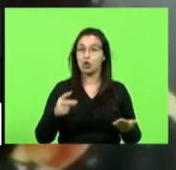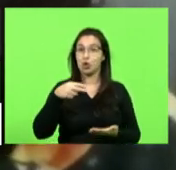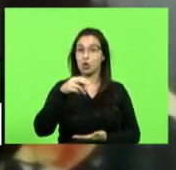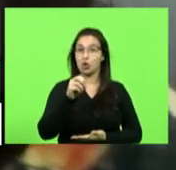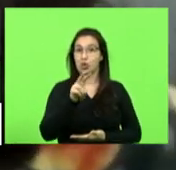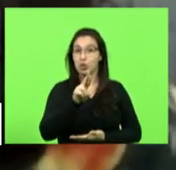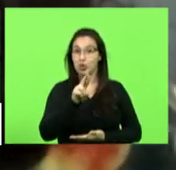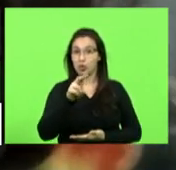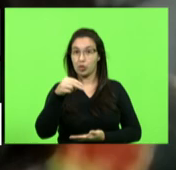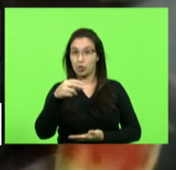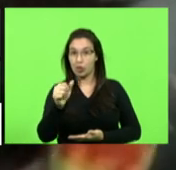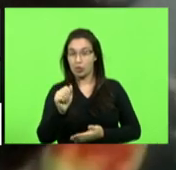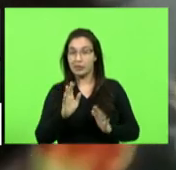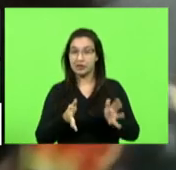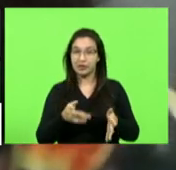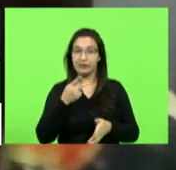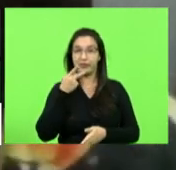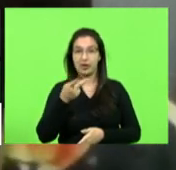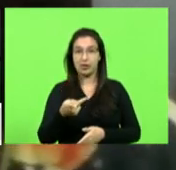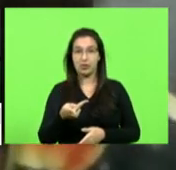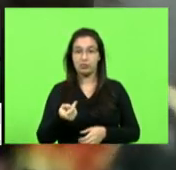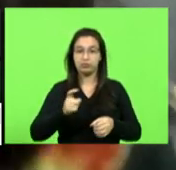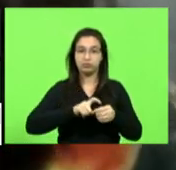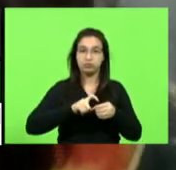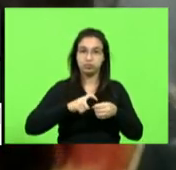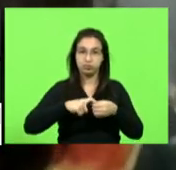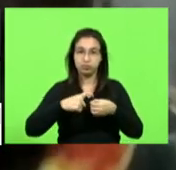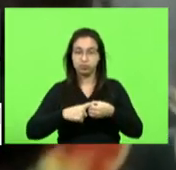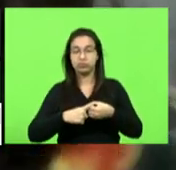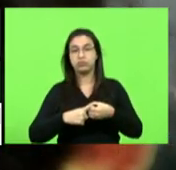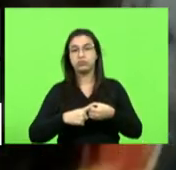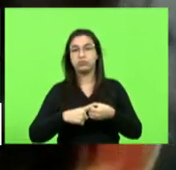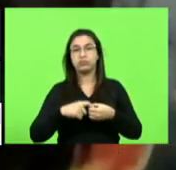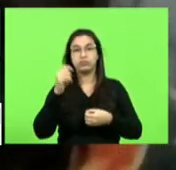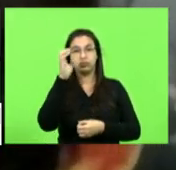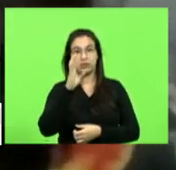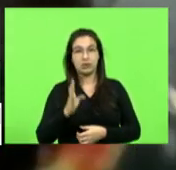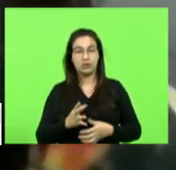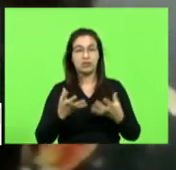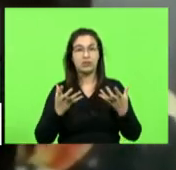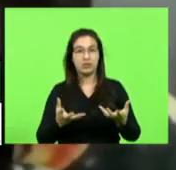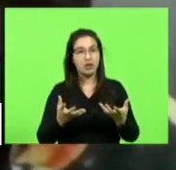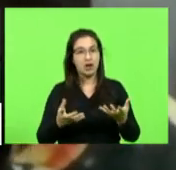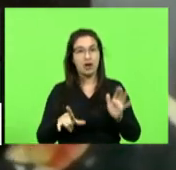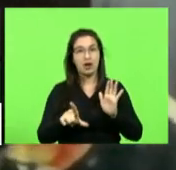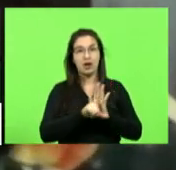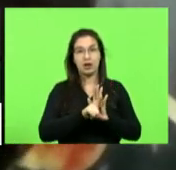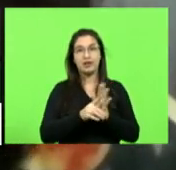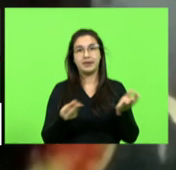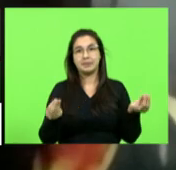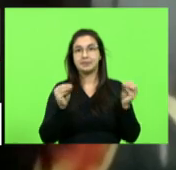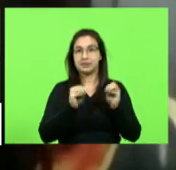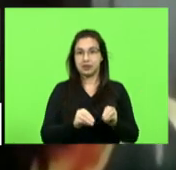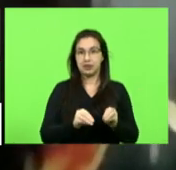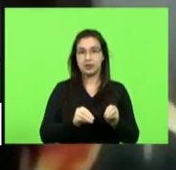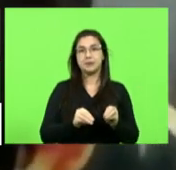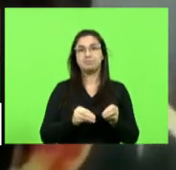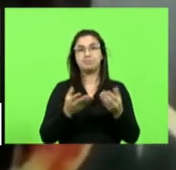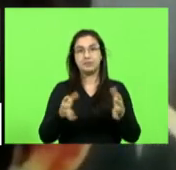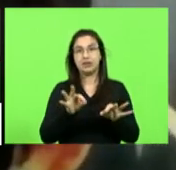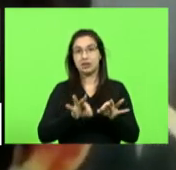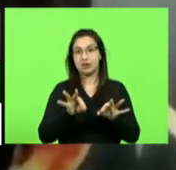nós compomos uma coordenação nacional pela regulamentação da lei, que integra aí as entidades